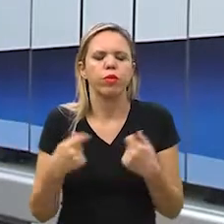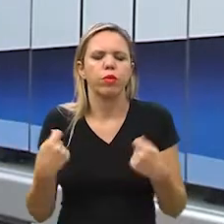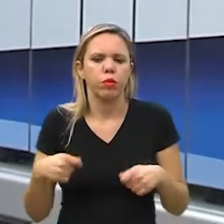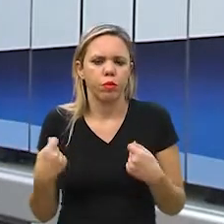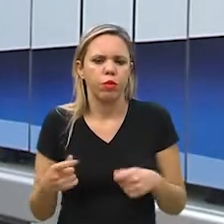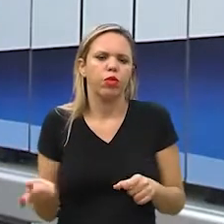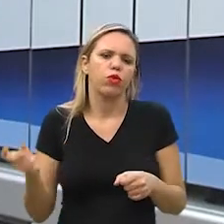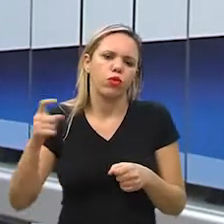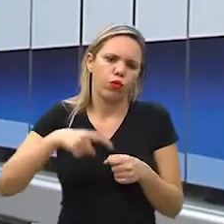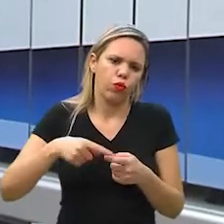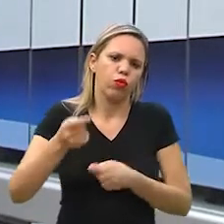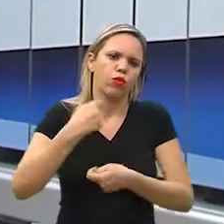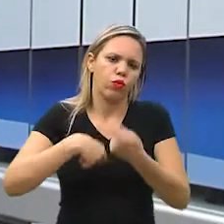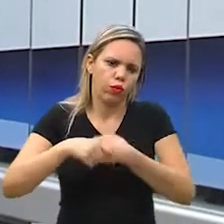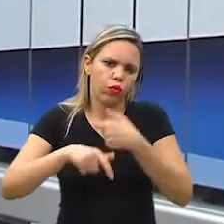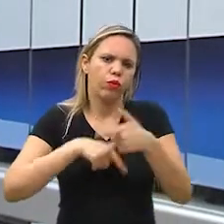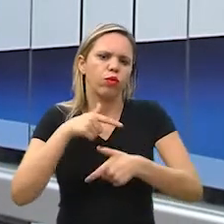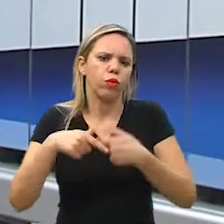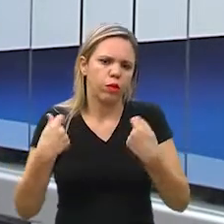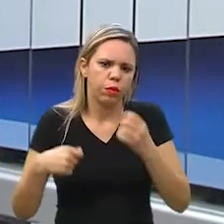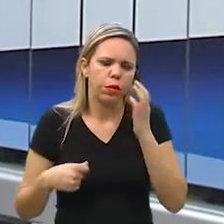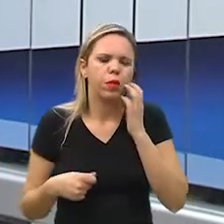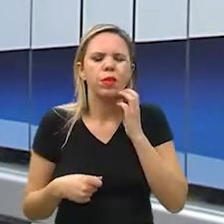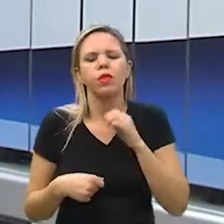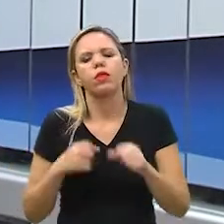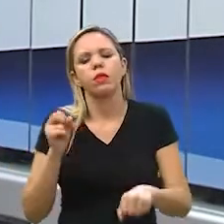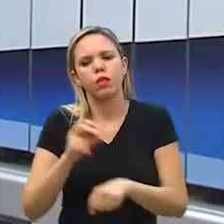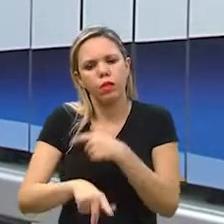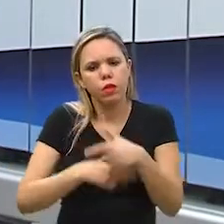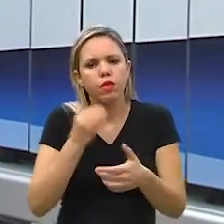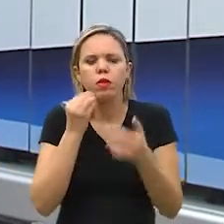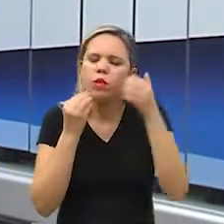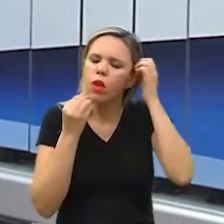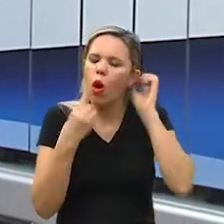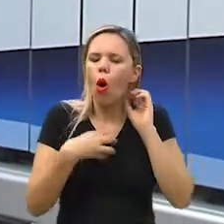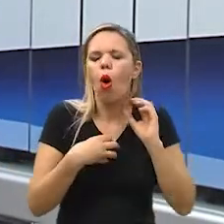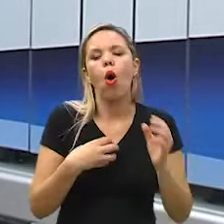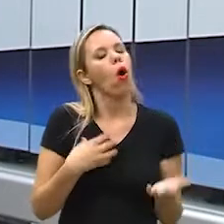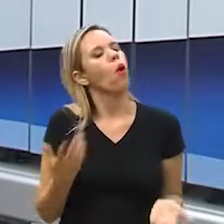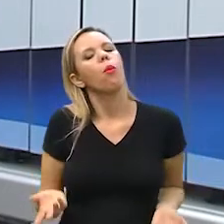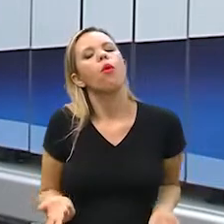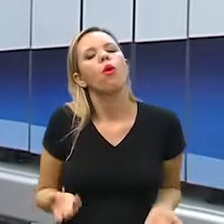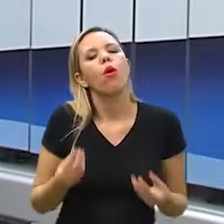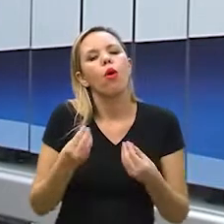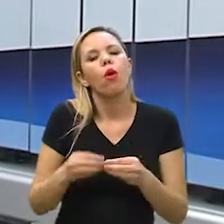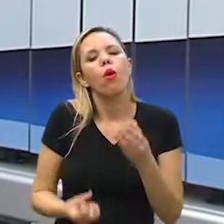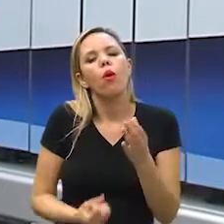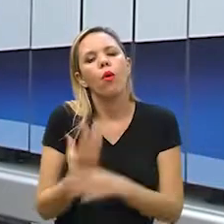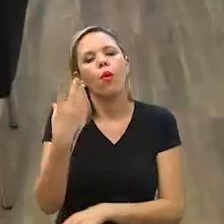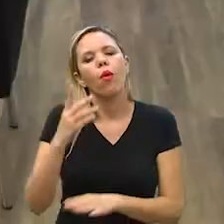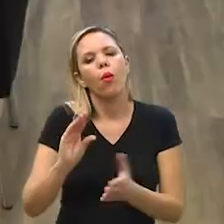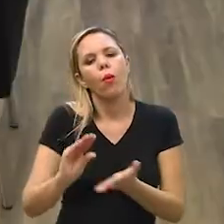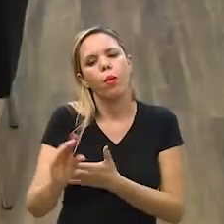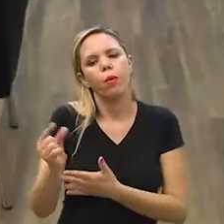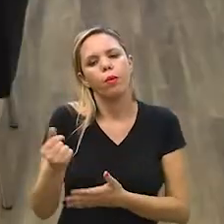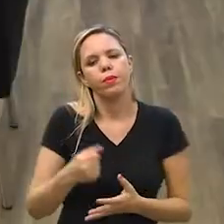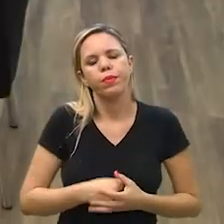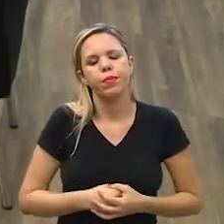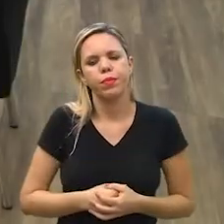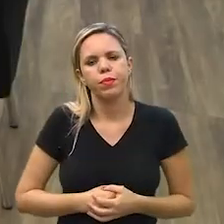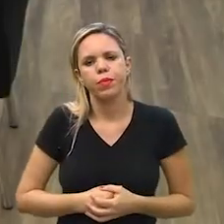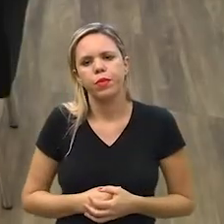precisa retomar a nossa economia, a gente precisa de emprego. De que forma isso impacta e gera este orçamento?